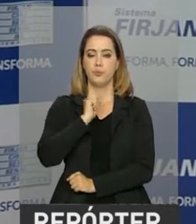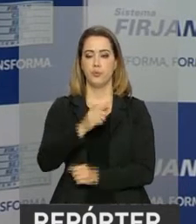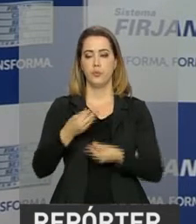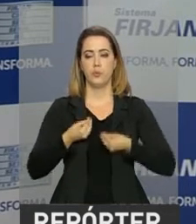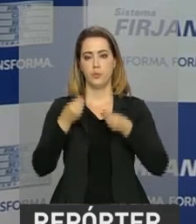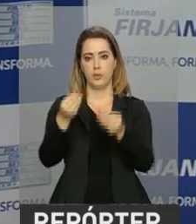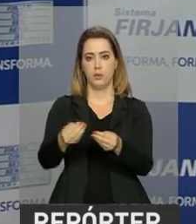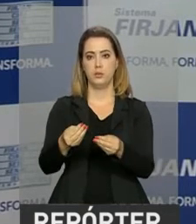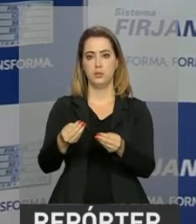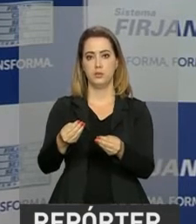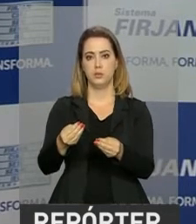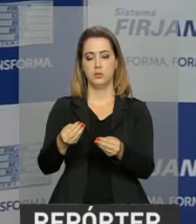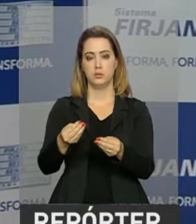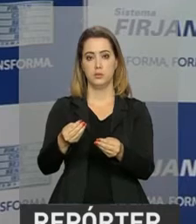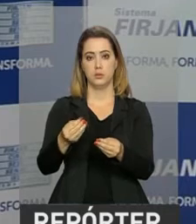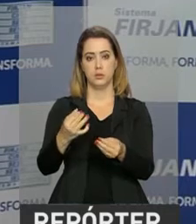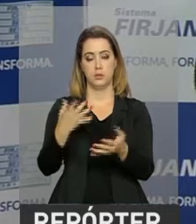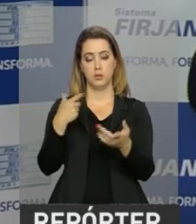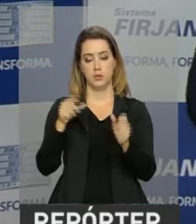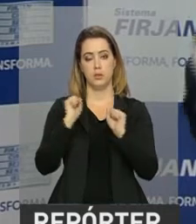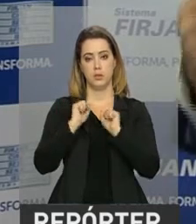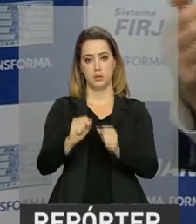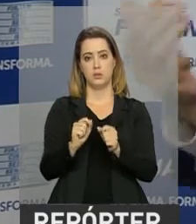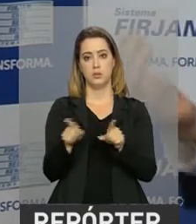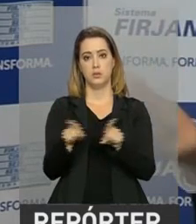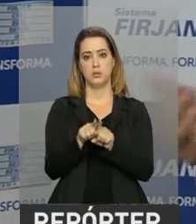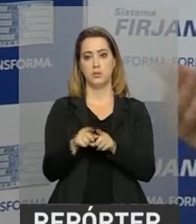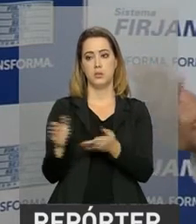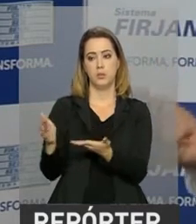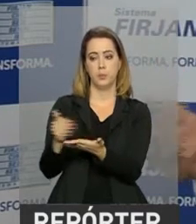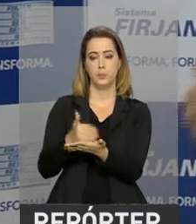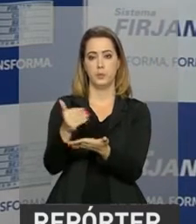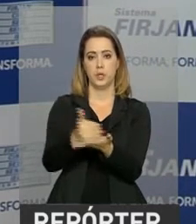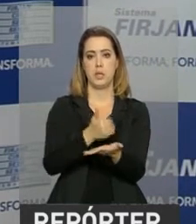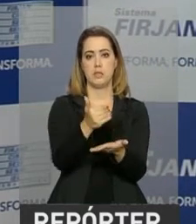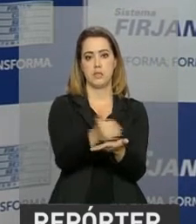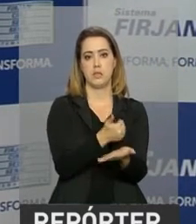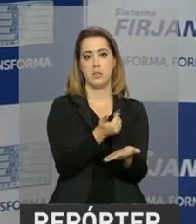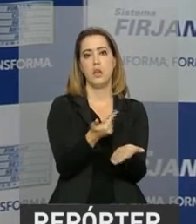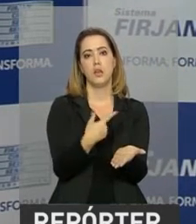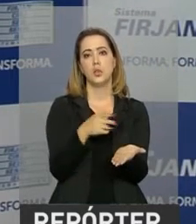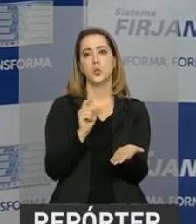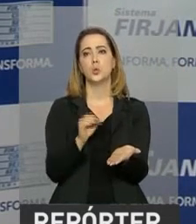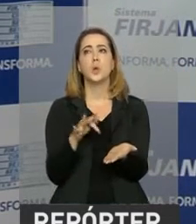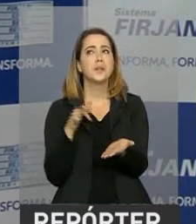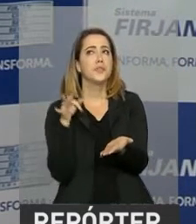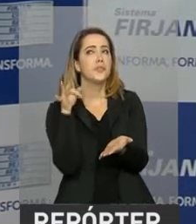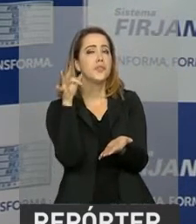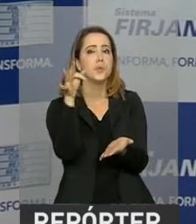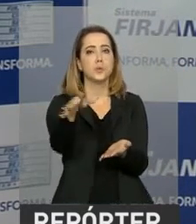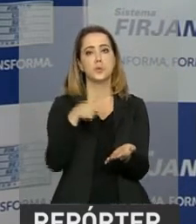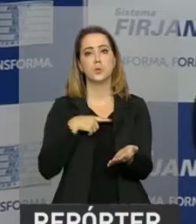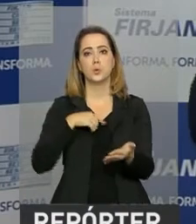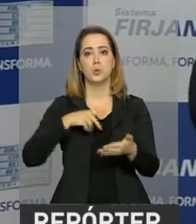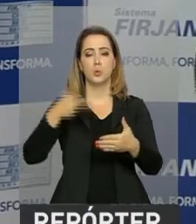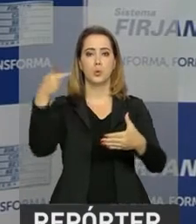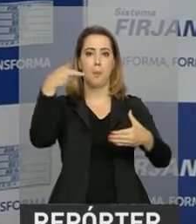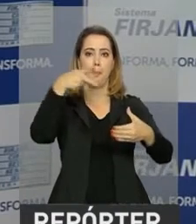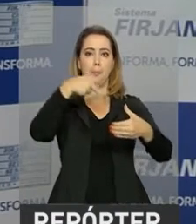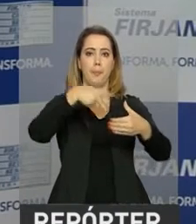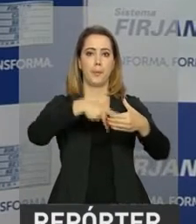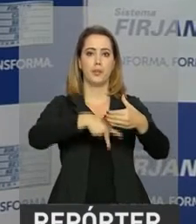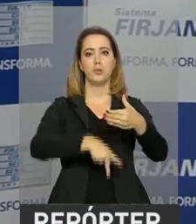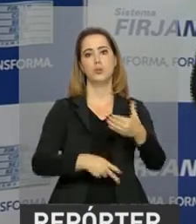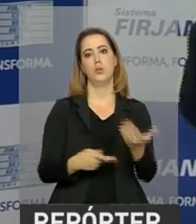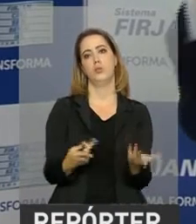garantias receitas provenientes da exploração do petróleo, chamado royalty do petróleo, em anos